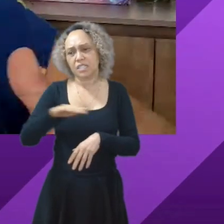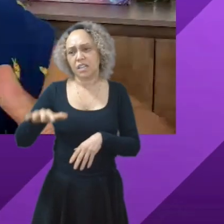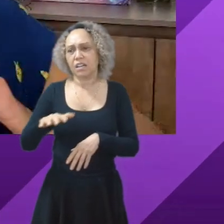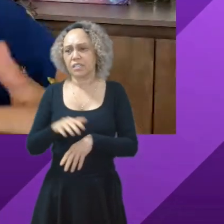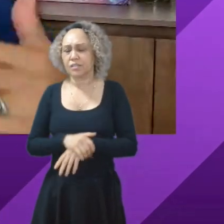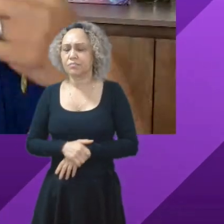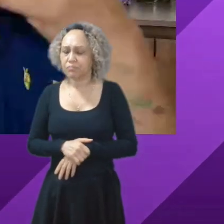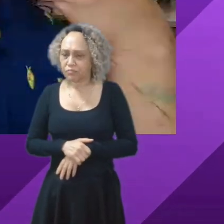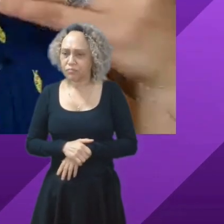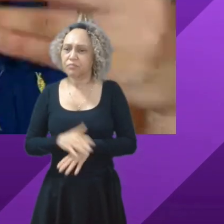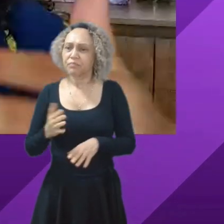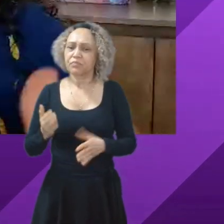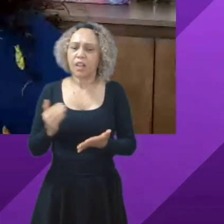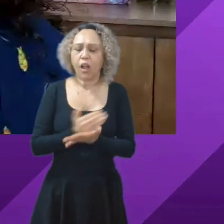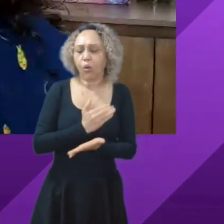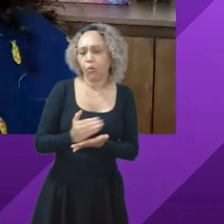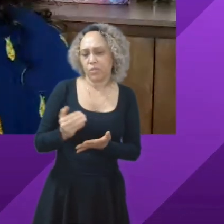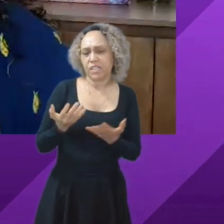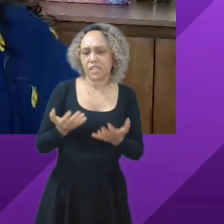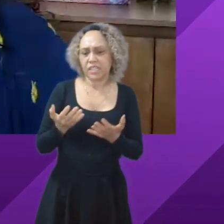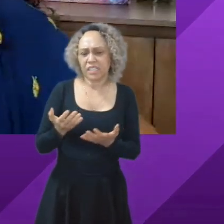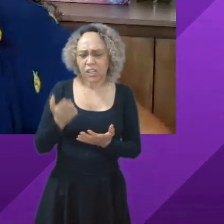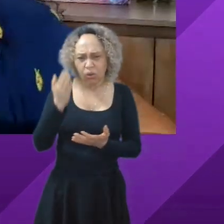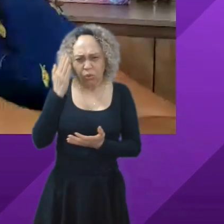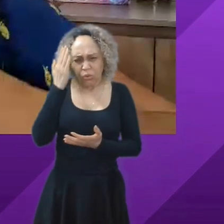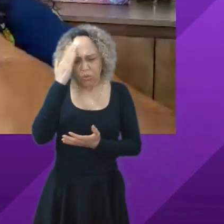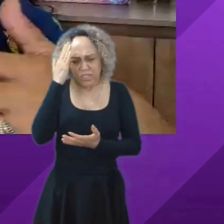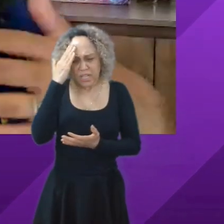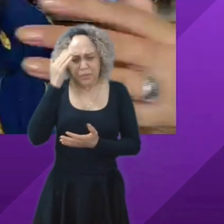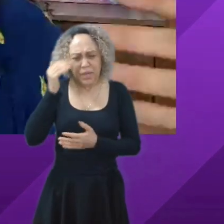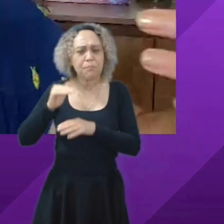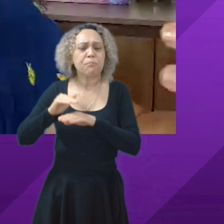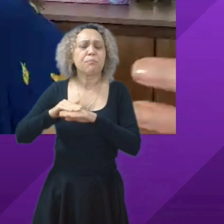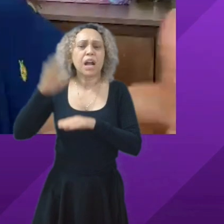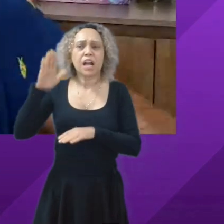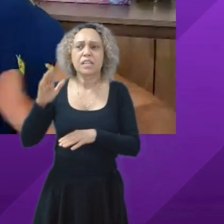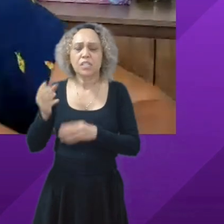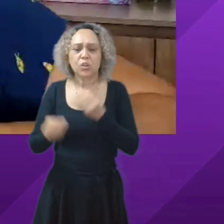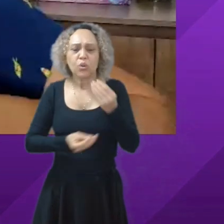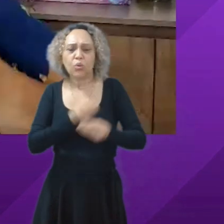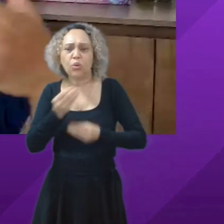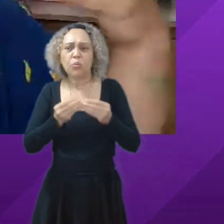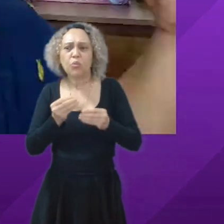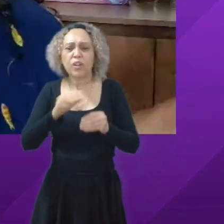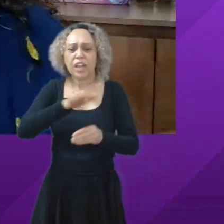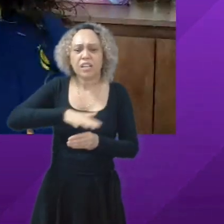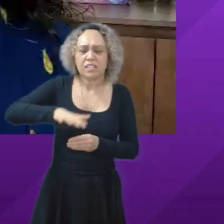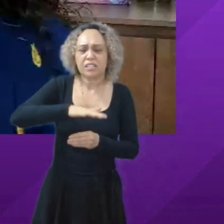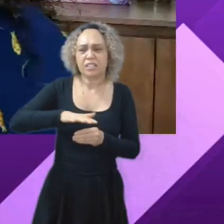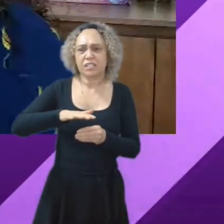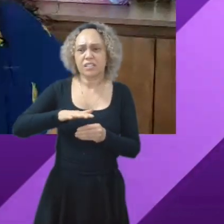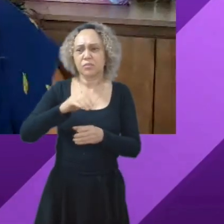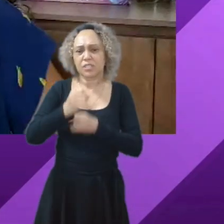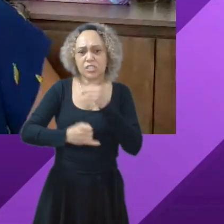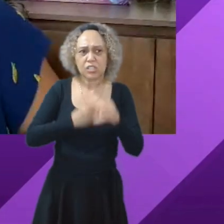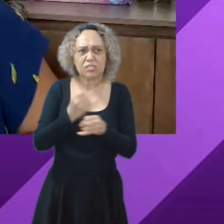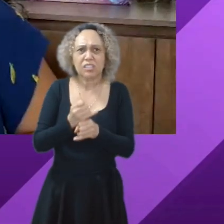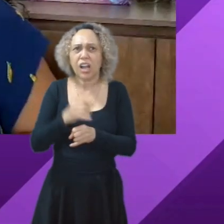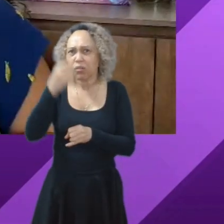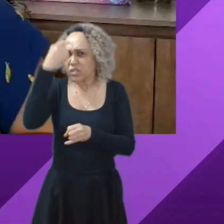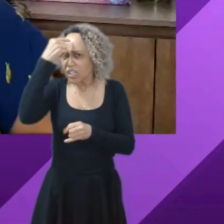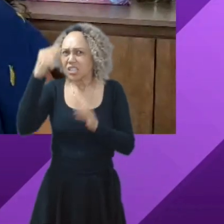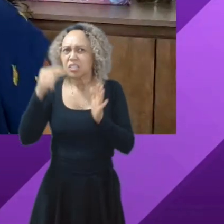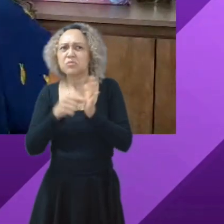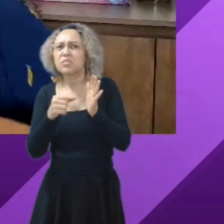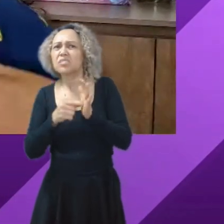que é esse campo digital, do como agir, o que é inteligência artificial, eu ouço falar, mas eu não sei,